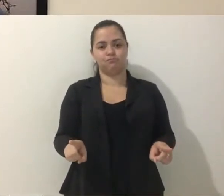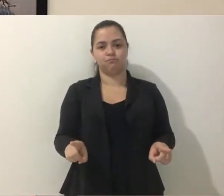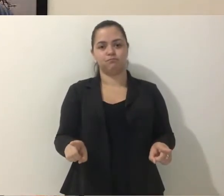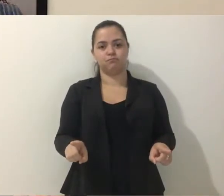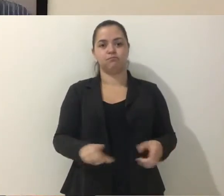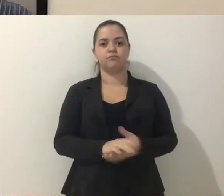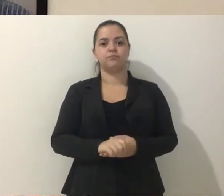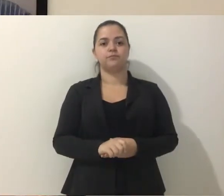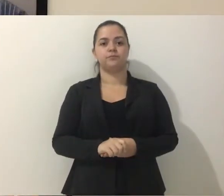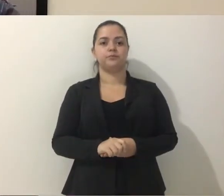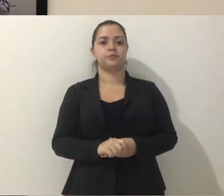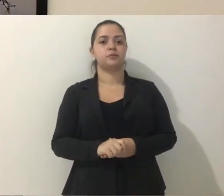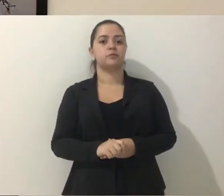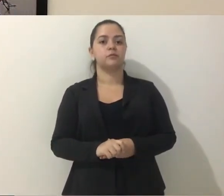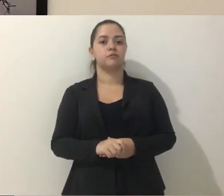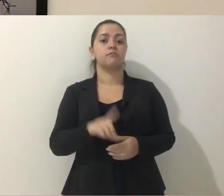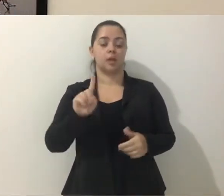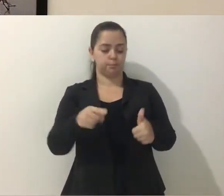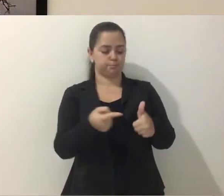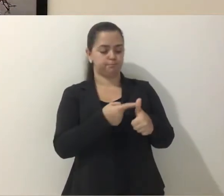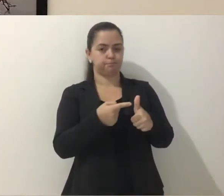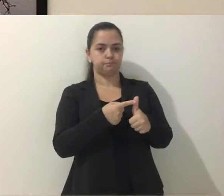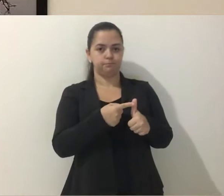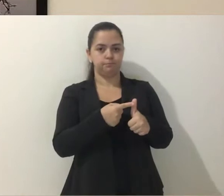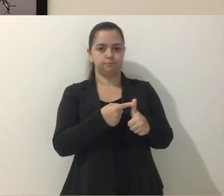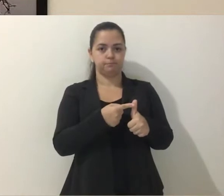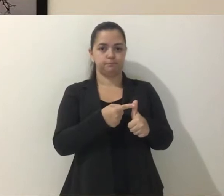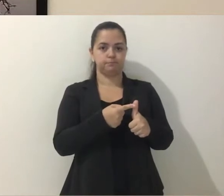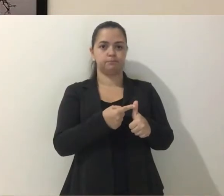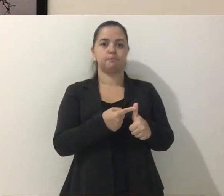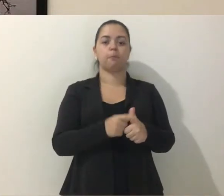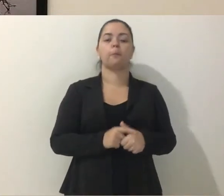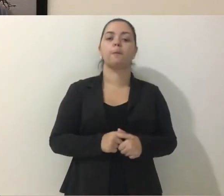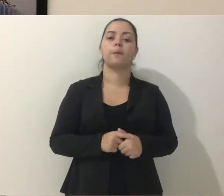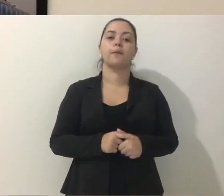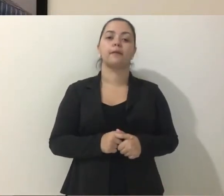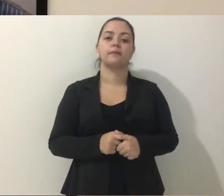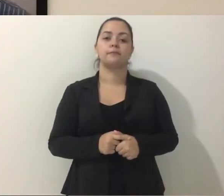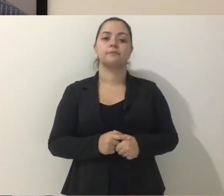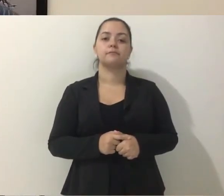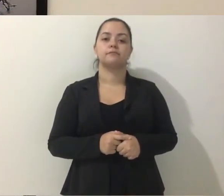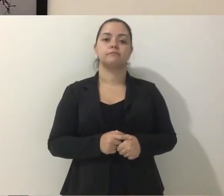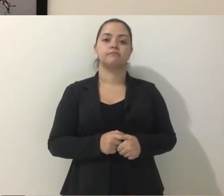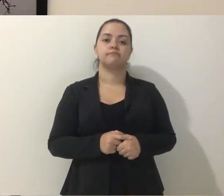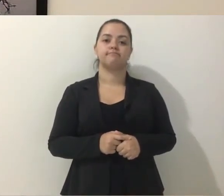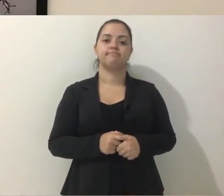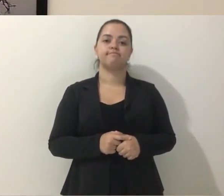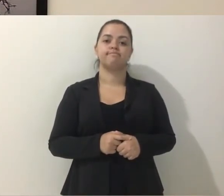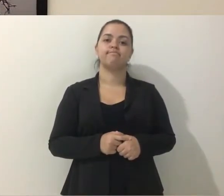era esse o ponto, esse é o primeiro ponto que o Senhor está trazendo, é esse o ponto que o